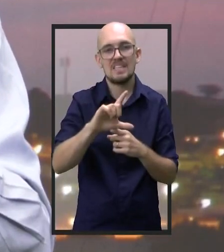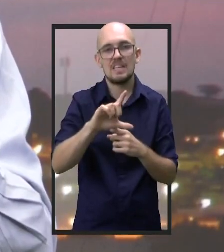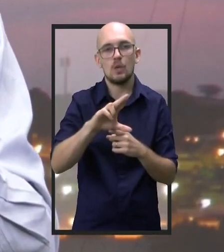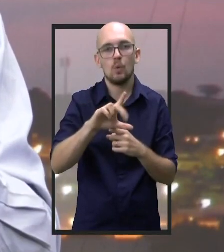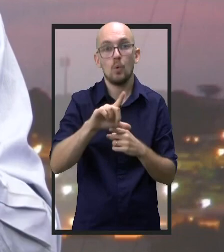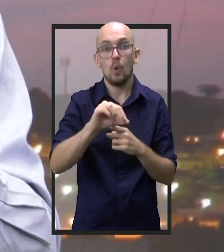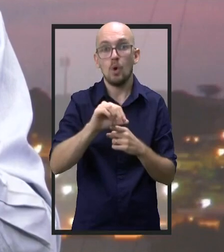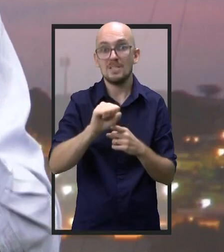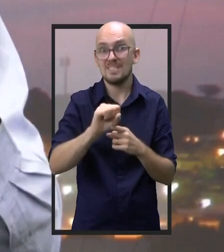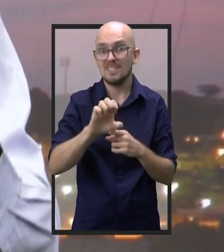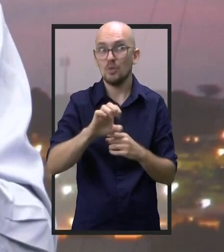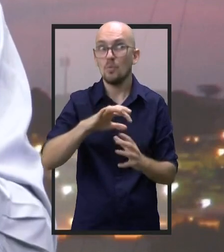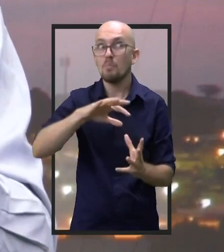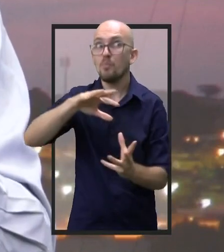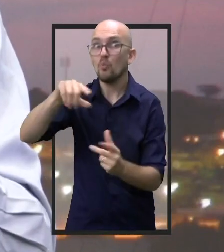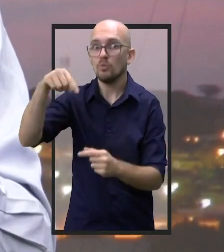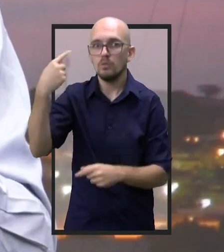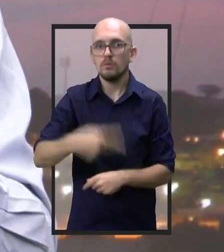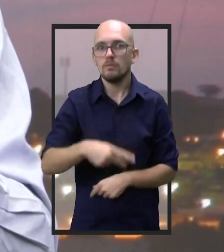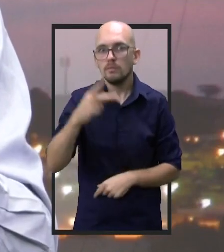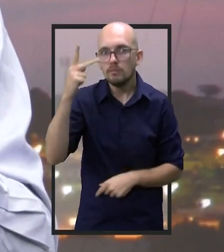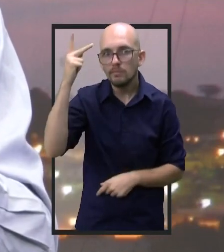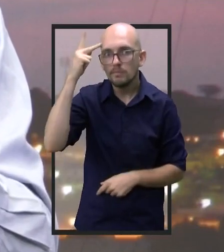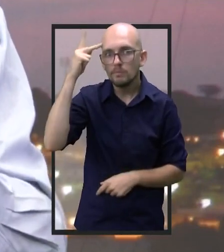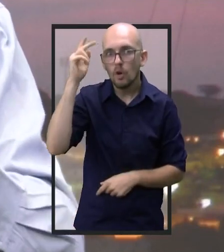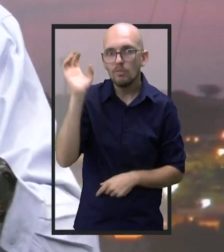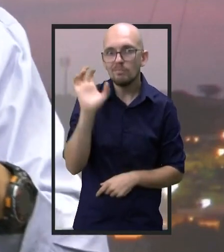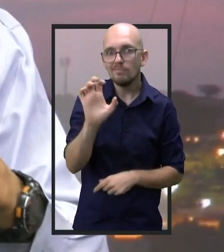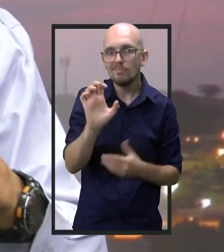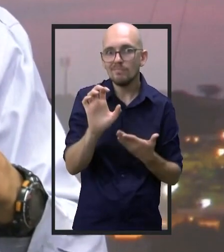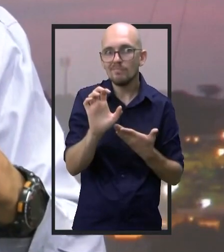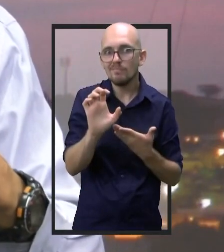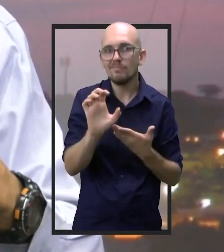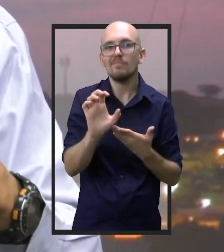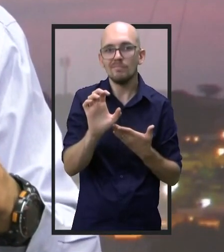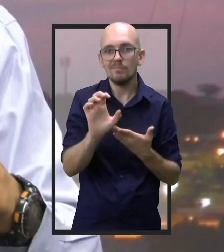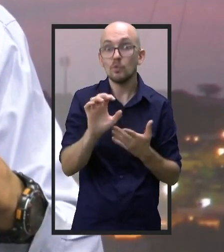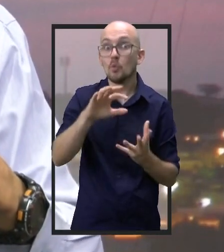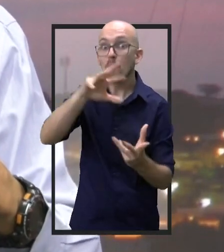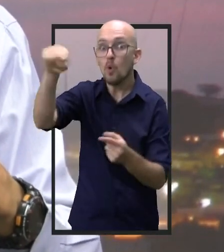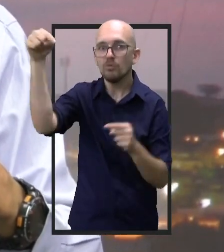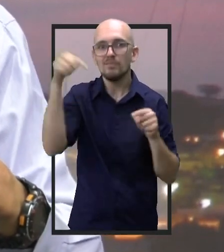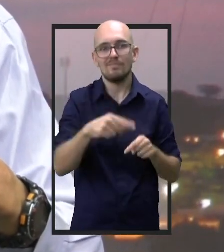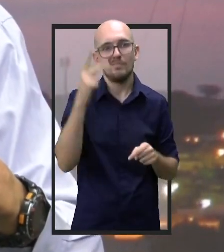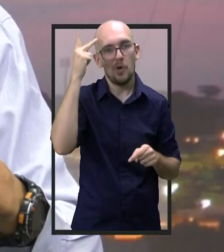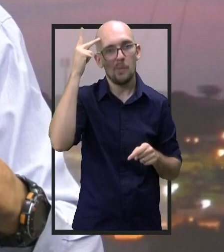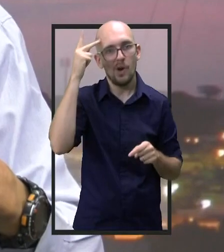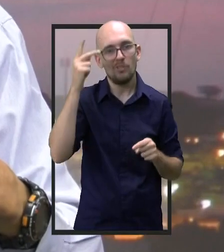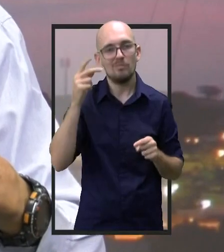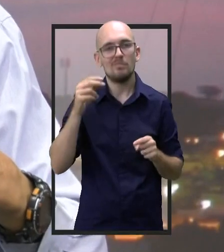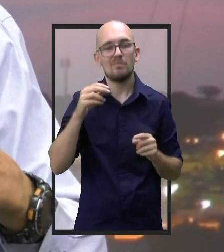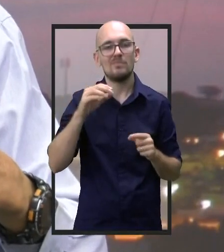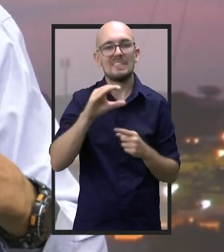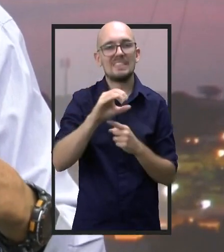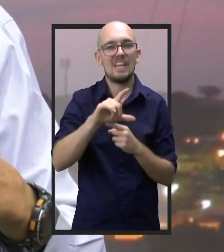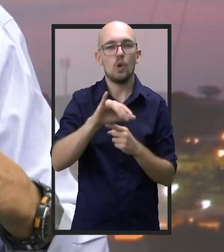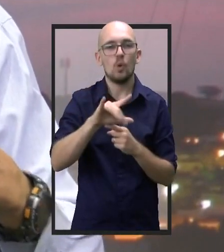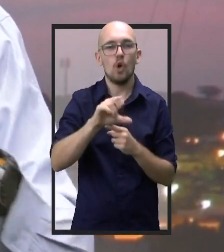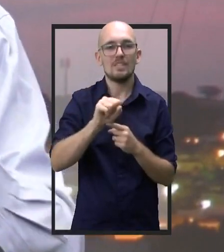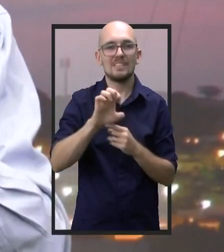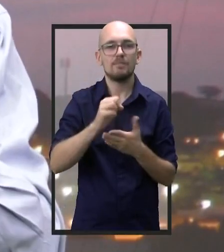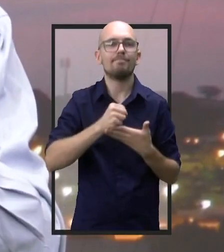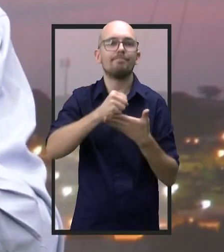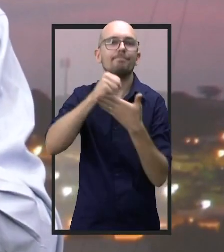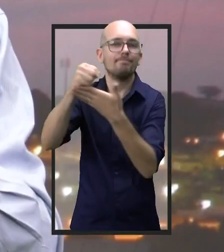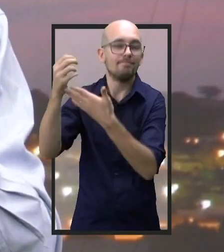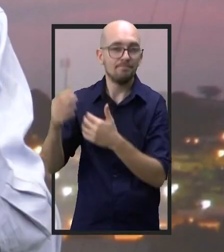de tamanho, está aqui, não é? Nosso estado. Na nossa região acabou tendo uma fusão recente, né? Que é de uma